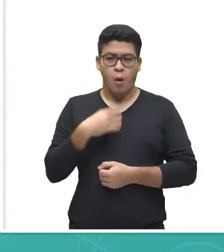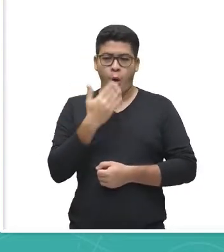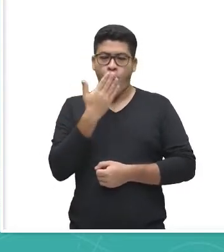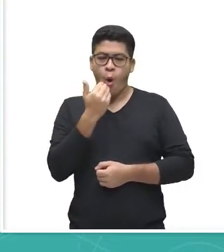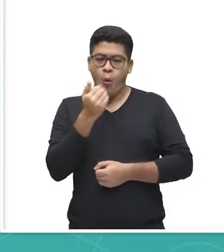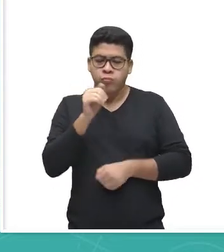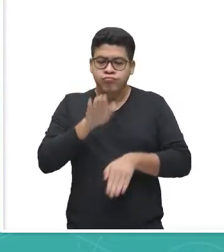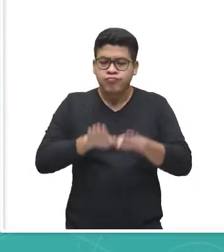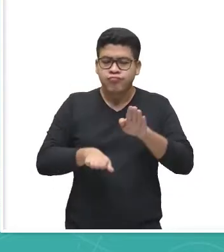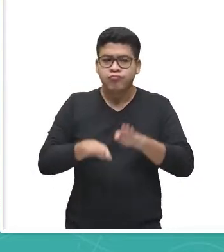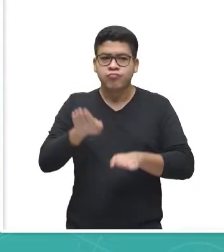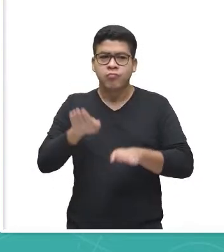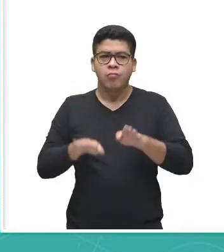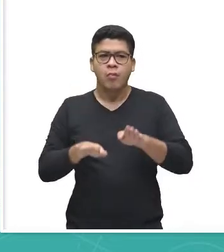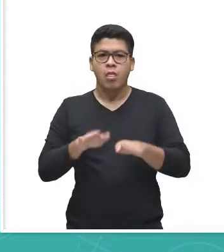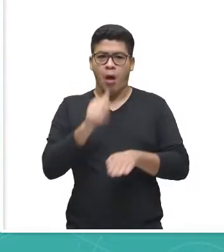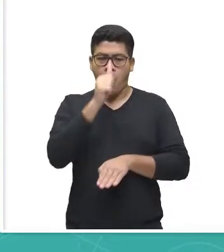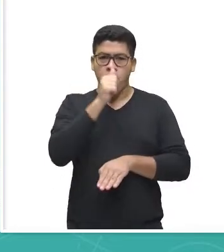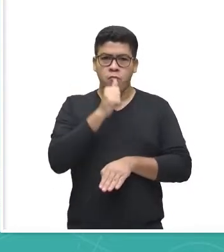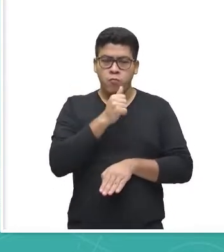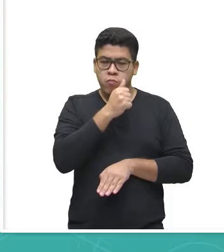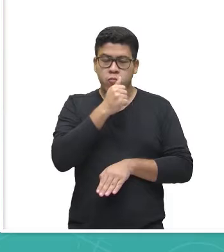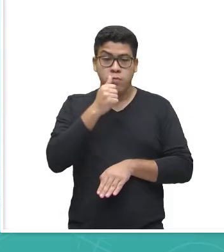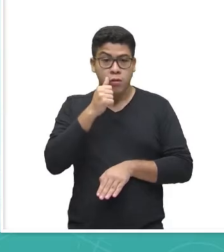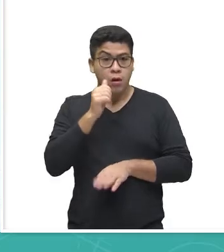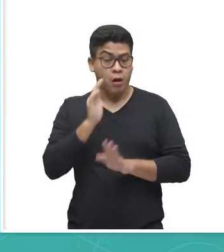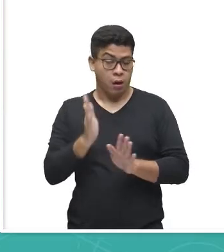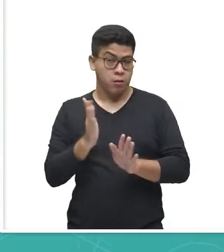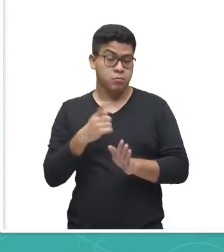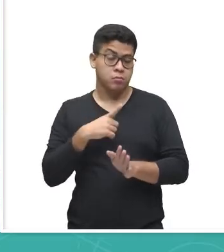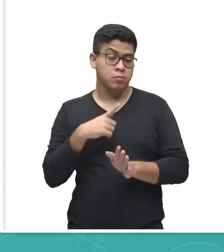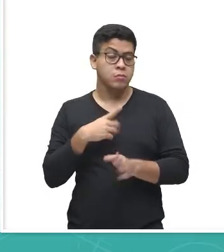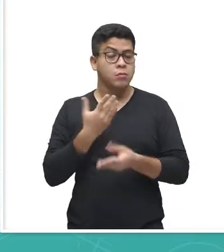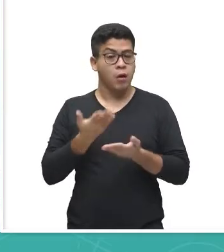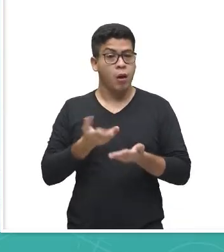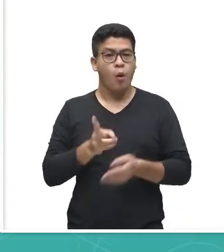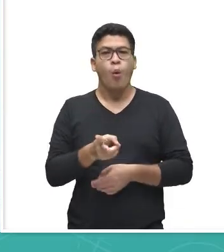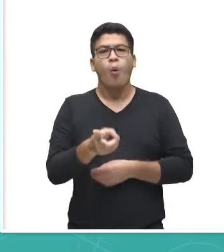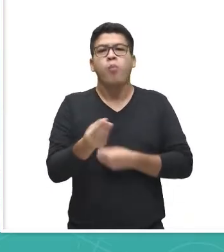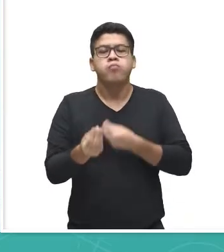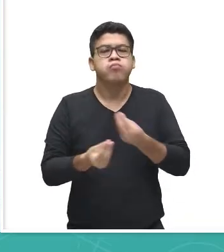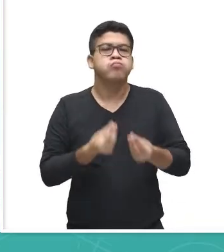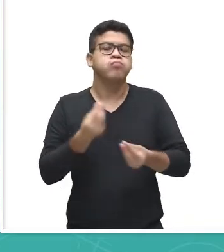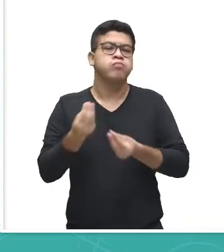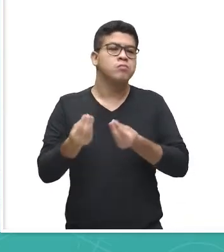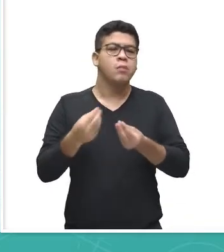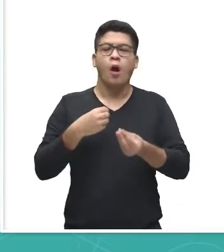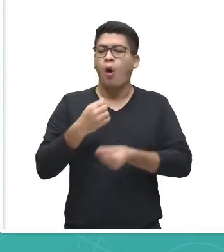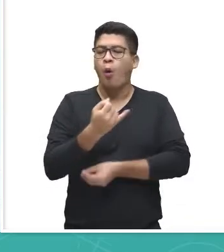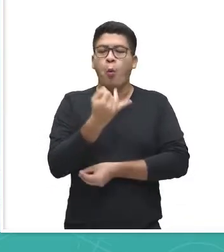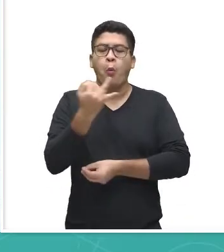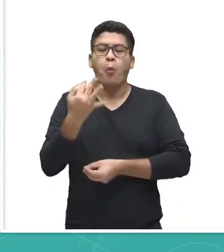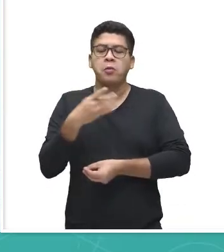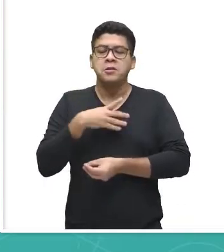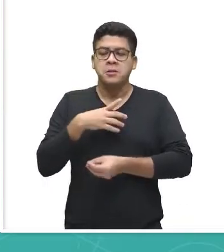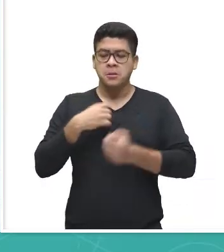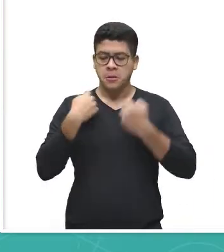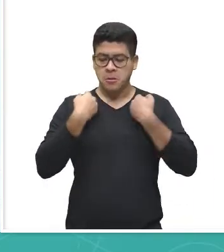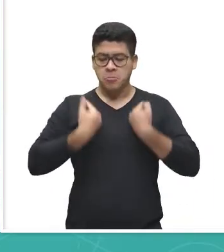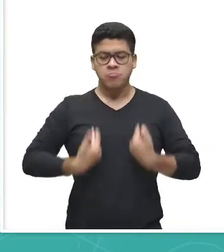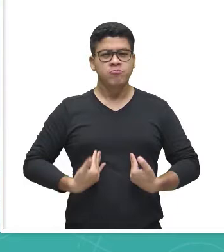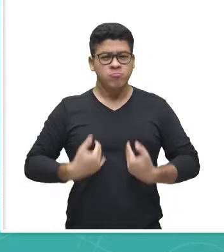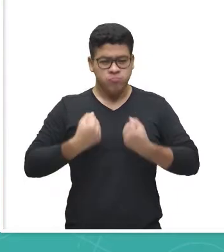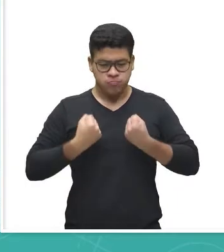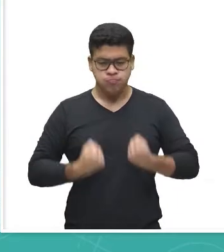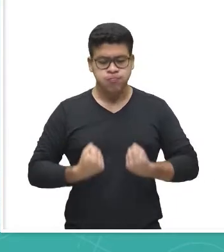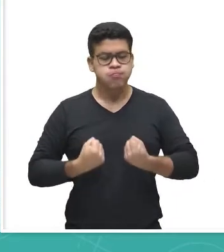a massa ali do seu corpo, quanto ela tem de matéria. E para a gente saber quanto a gente tem de matéria, né? Ou seja,